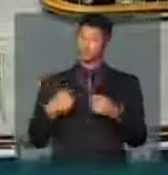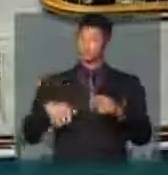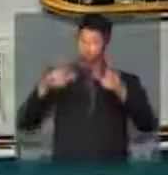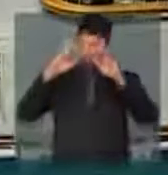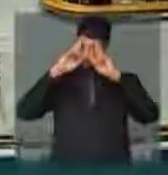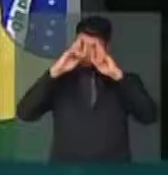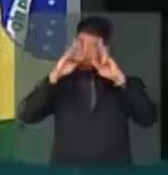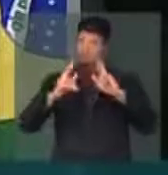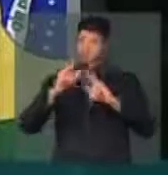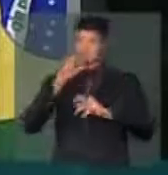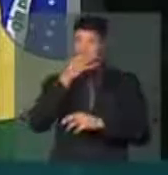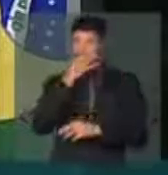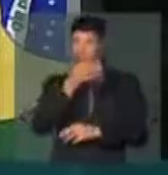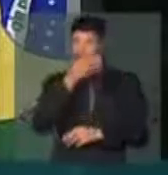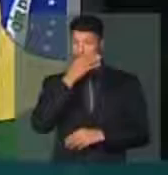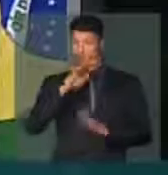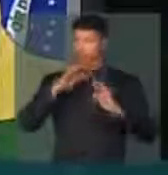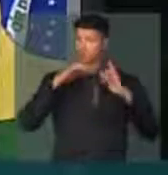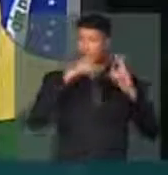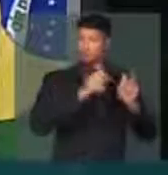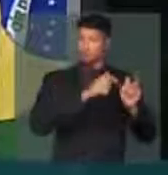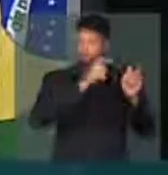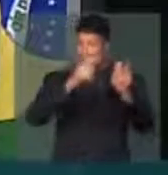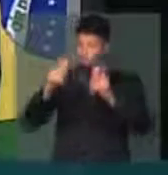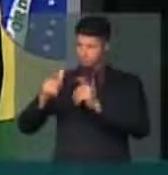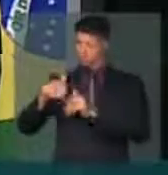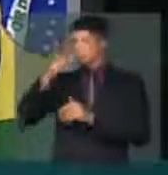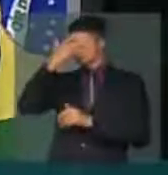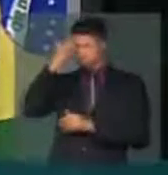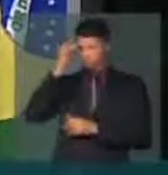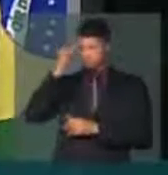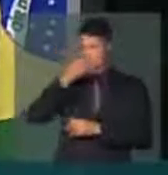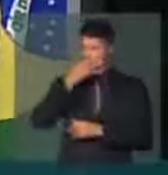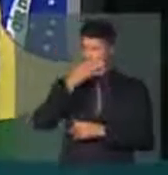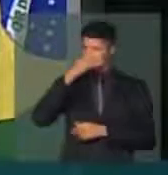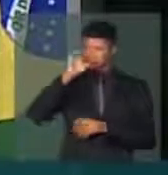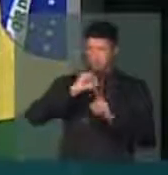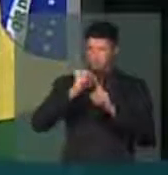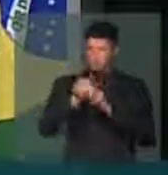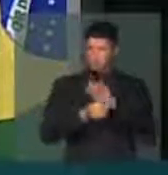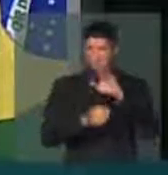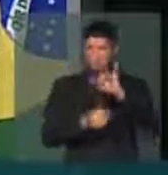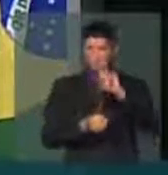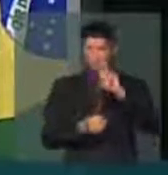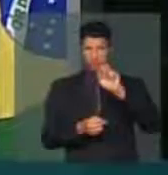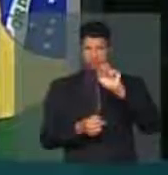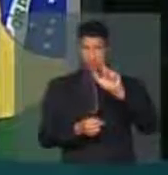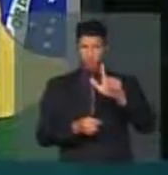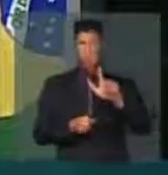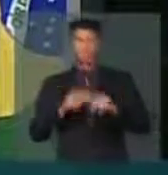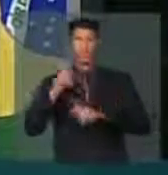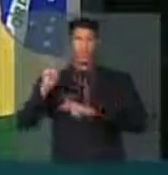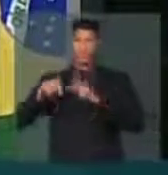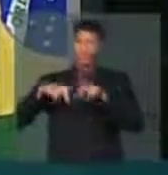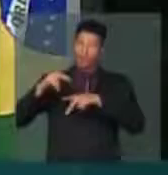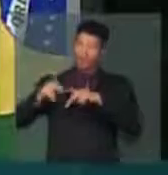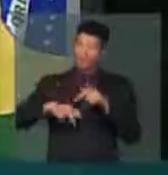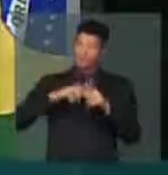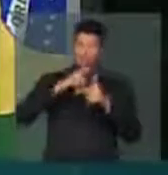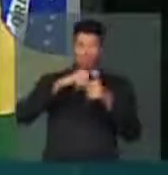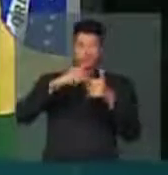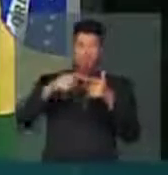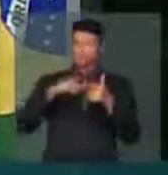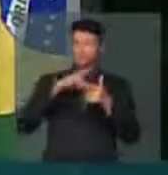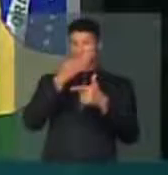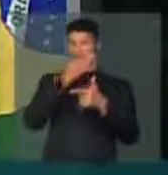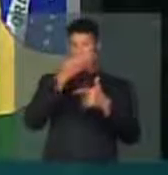respeitar a posição de todos os parlamentares, da sociedade civil organizada, da população, todo mundo tem